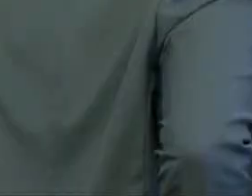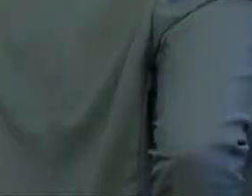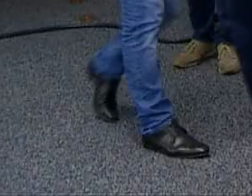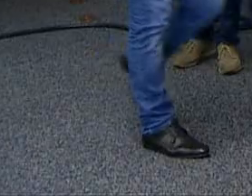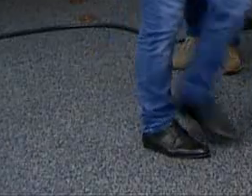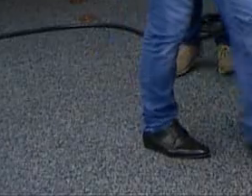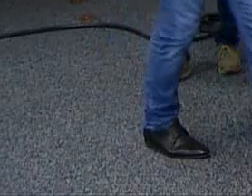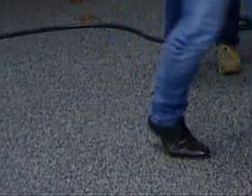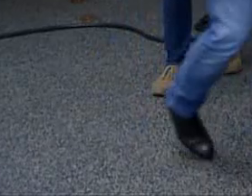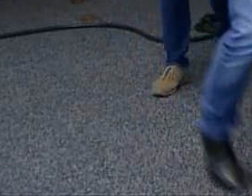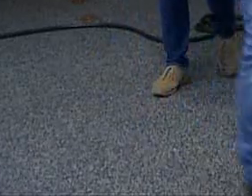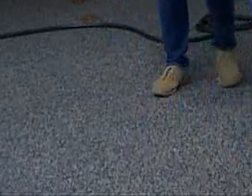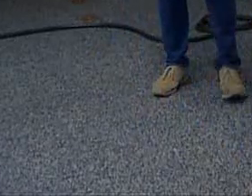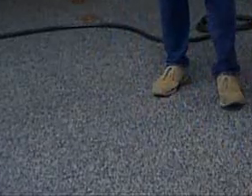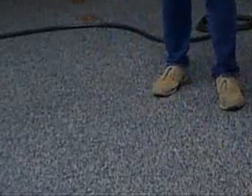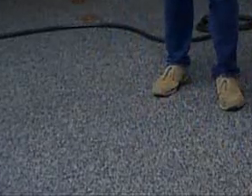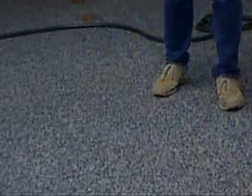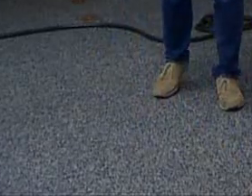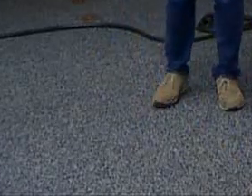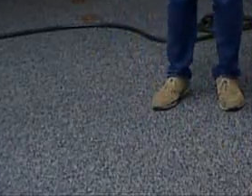Vereador Treviso, Vitão,